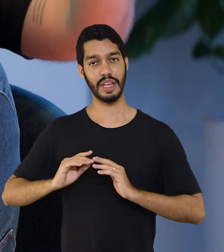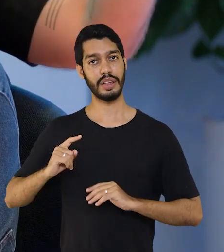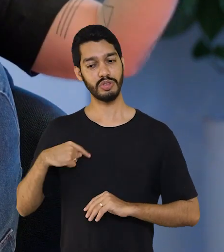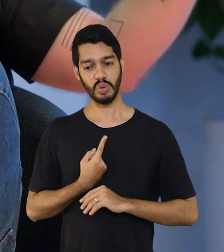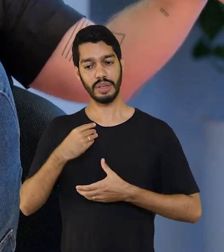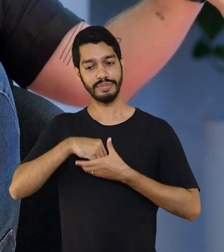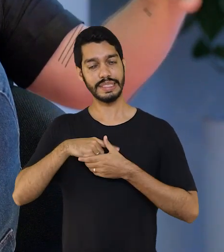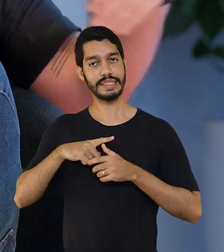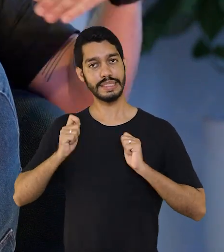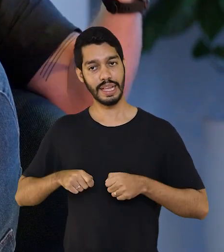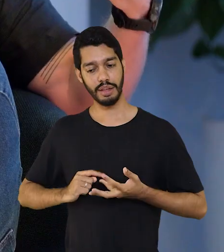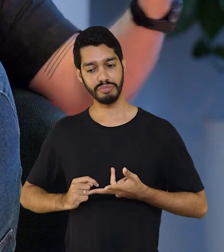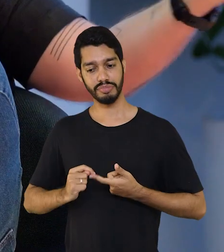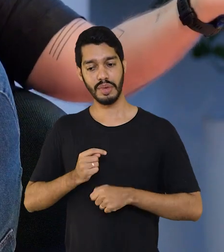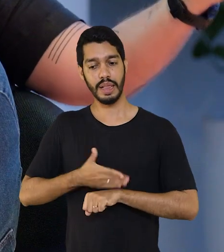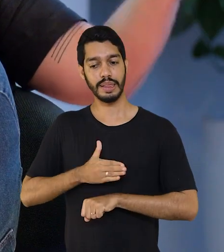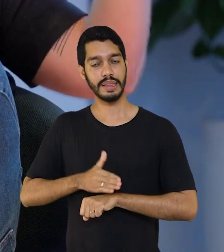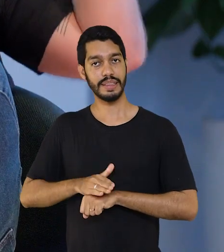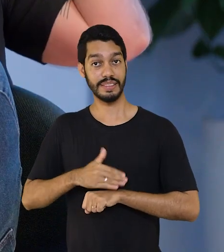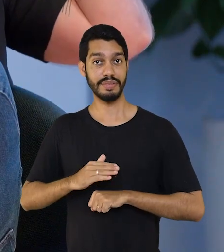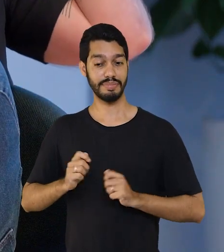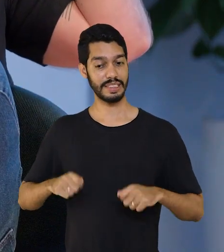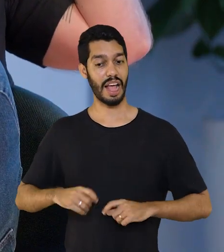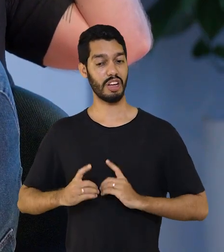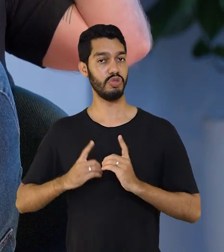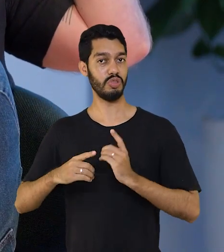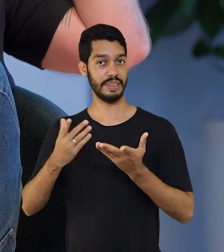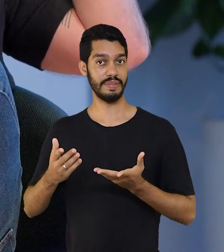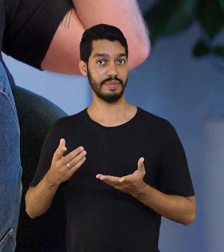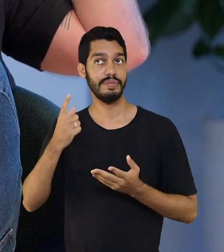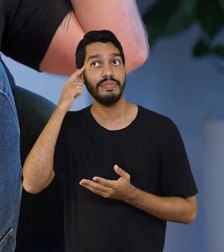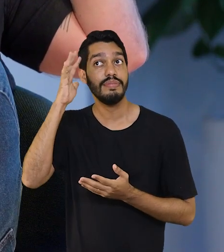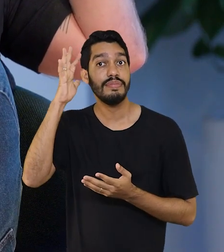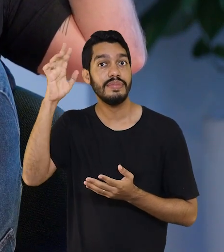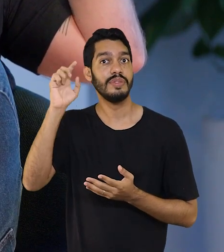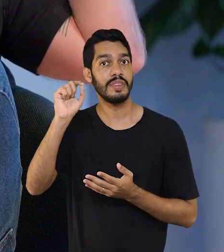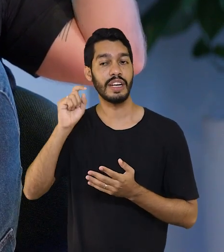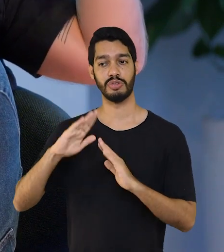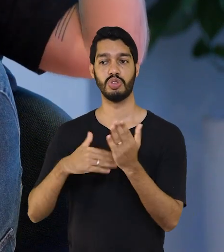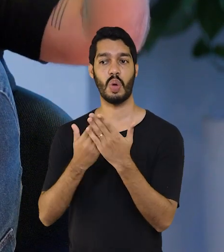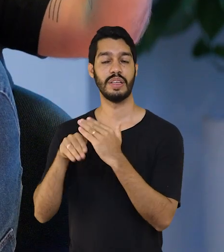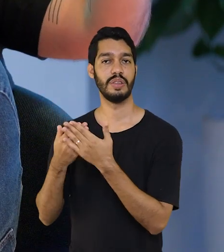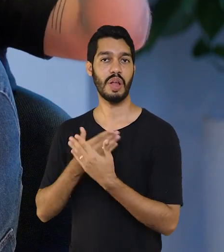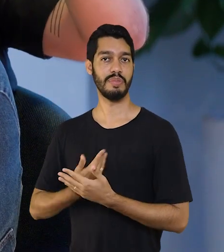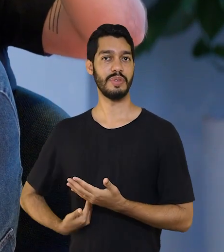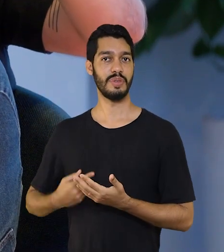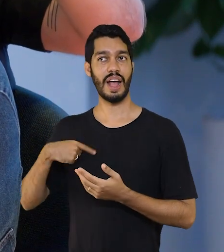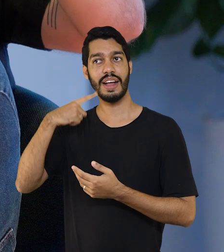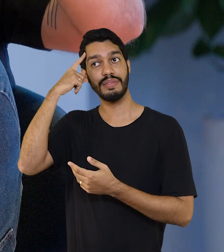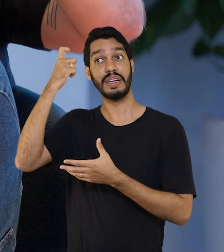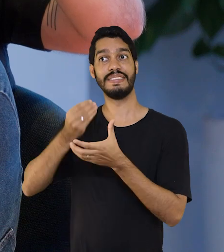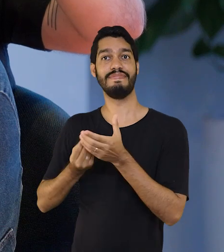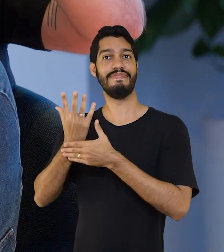habilidade humana que todo mundo tem, que pode e deve ser desenvolvida. Então, o sonho dos meus pais era ver as escolas públicas do Brasil adotarem criatividade